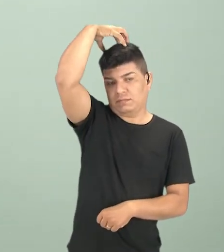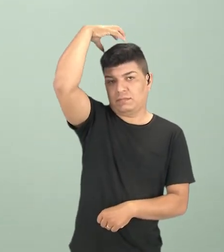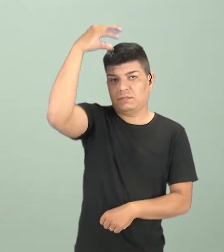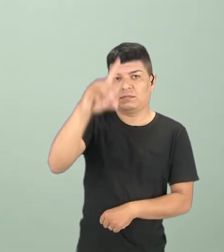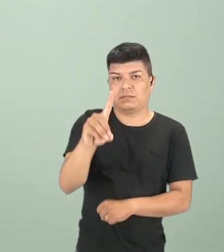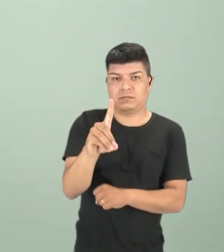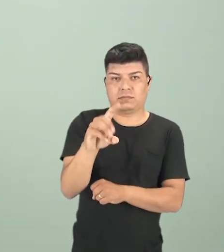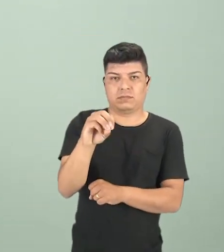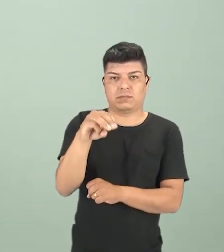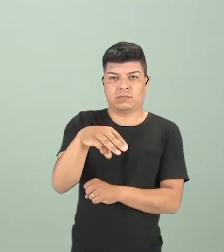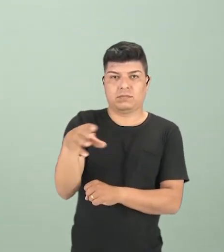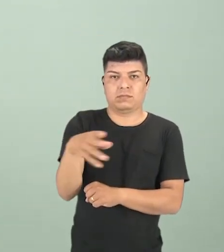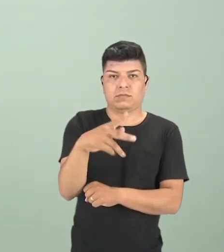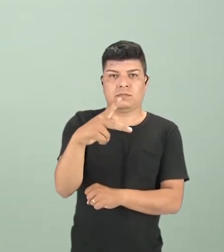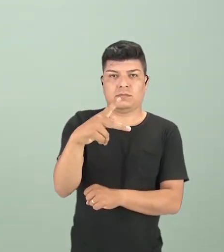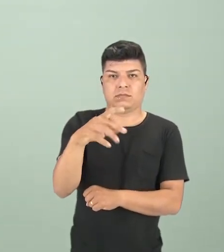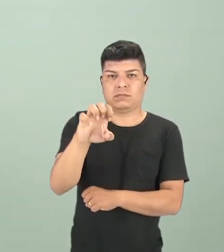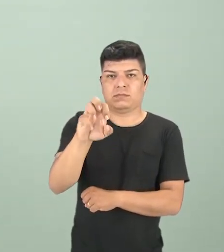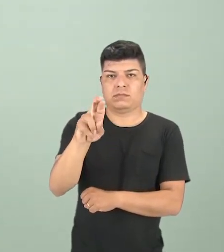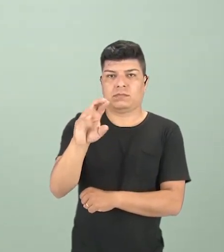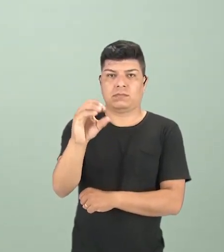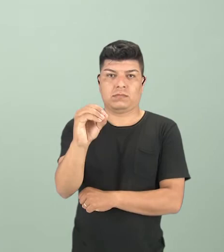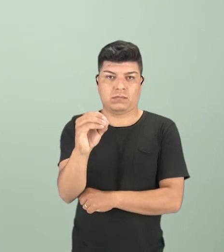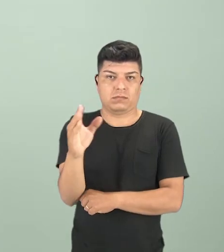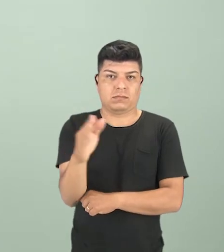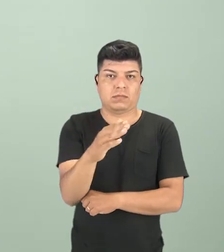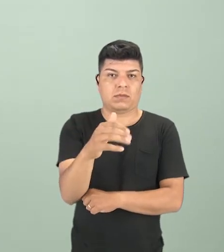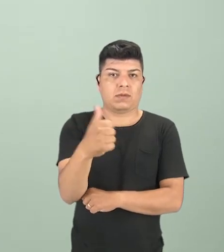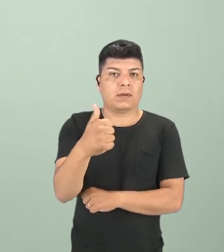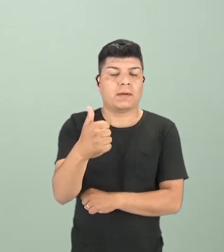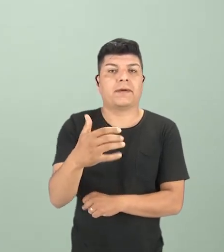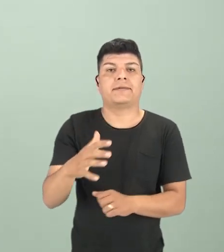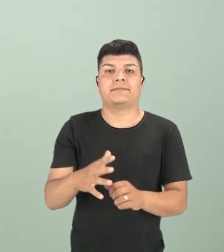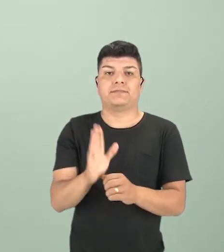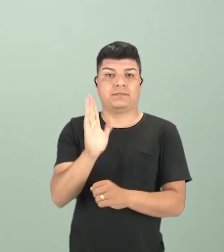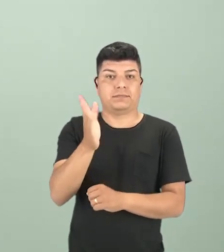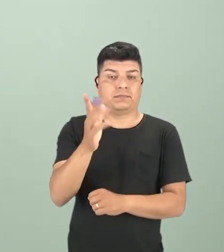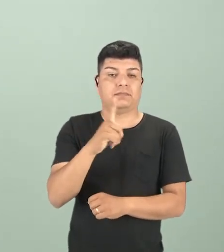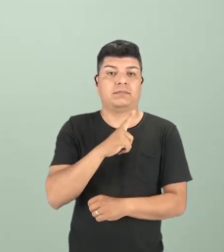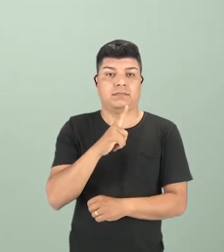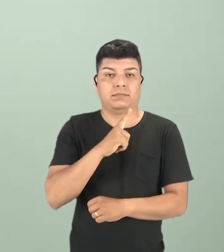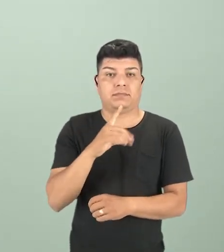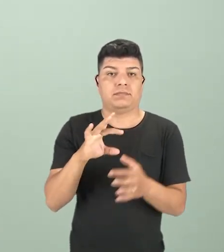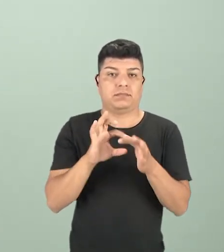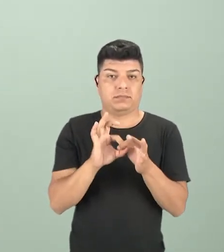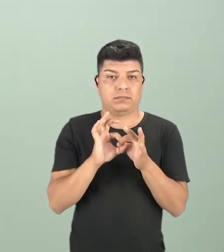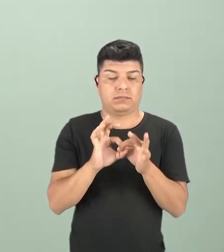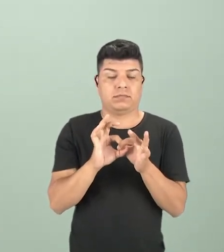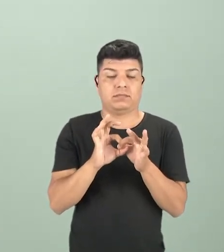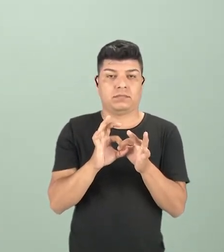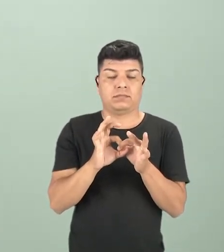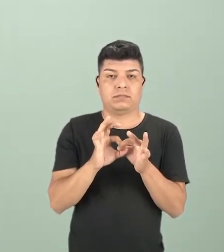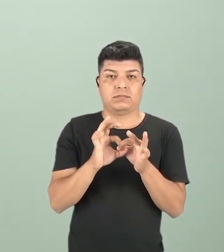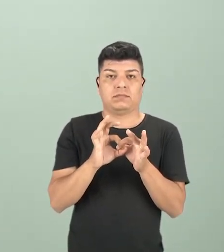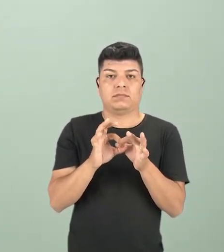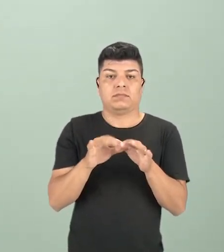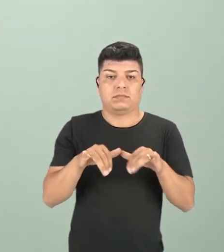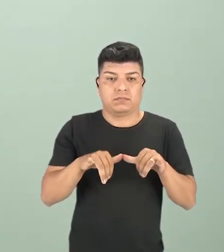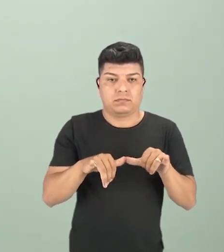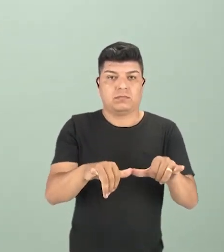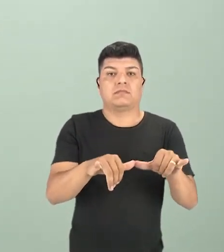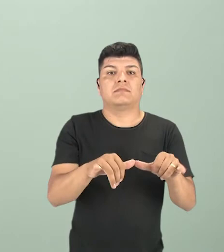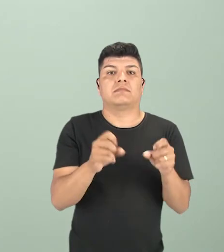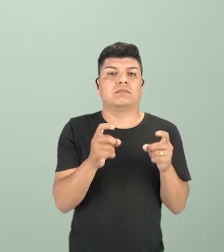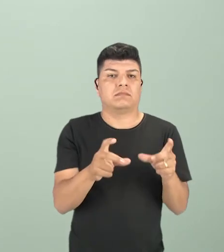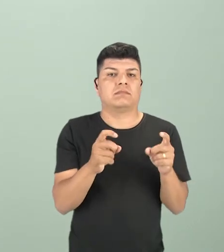I. Dom Pedro I tinha suas ligações também internas com a elite, tinha ligação aí com comerciantes que